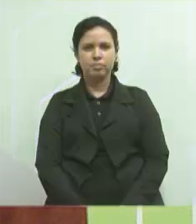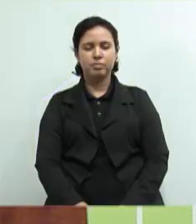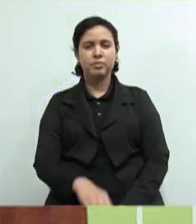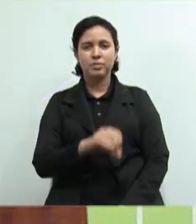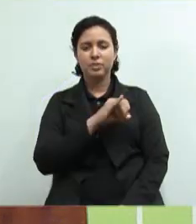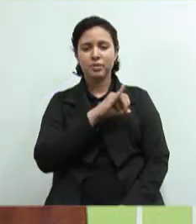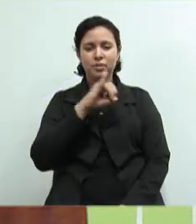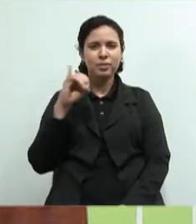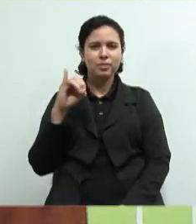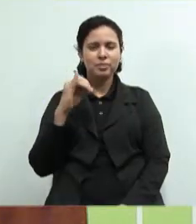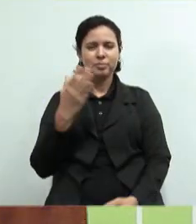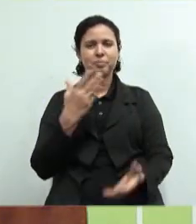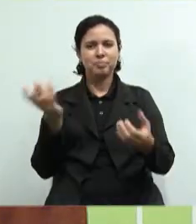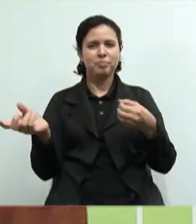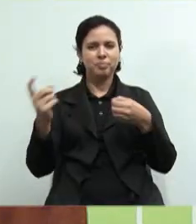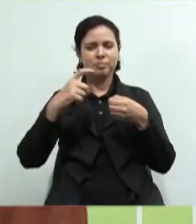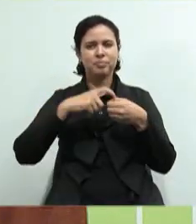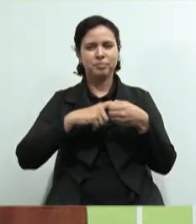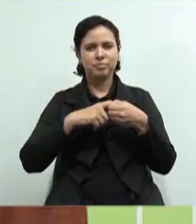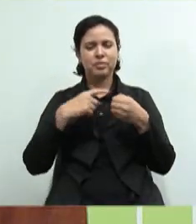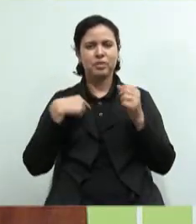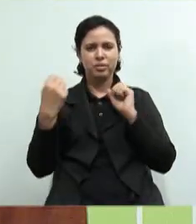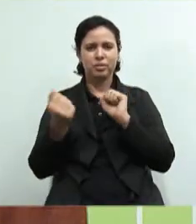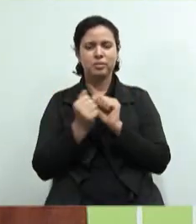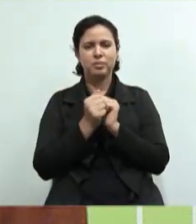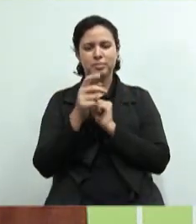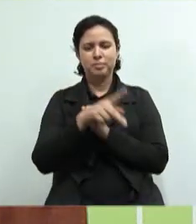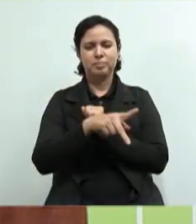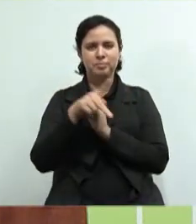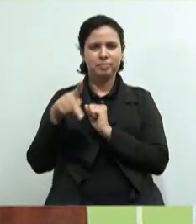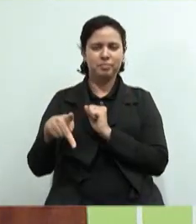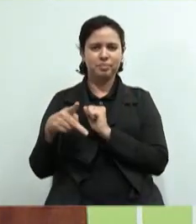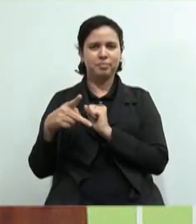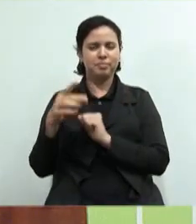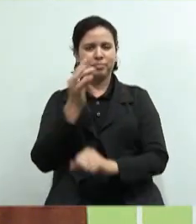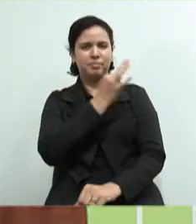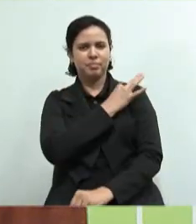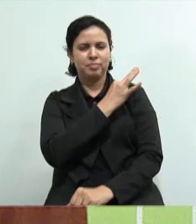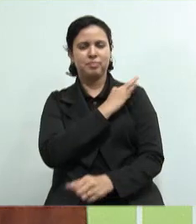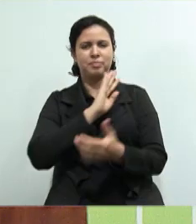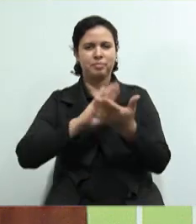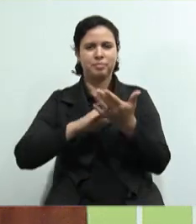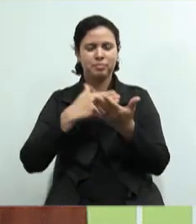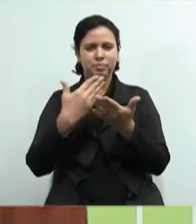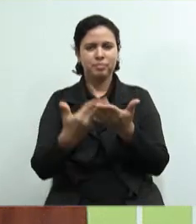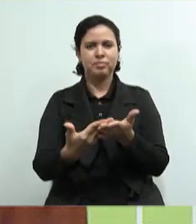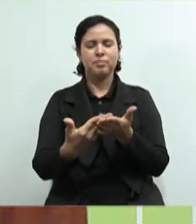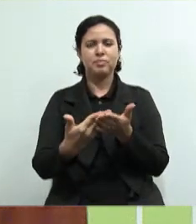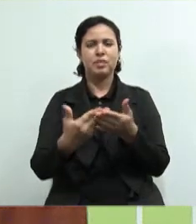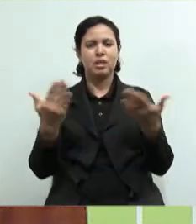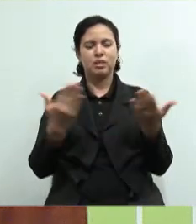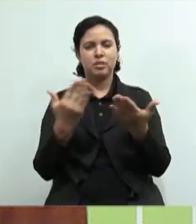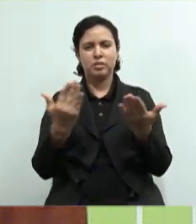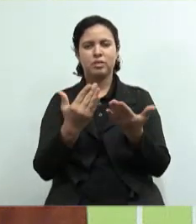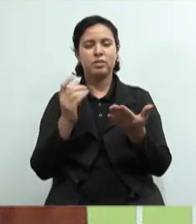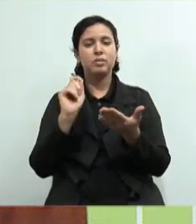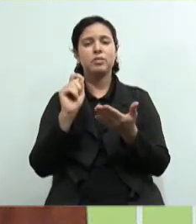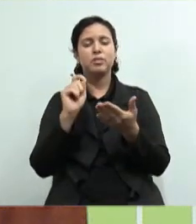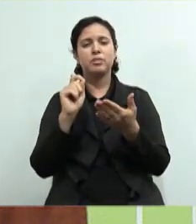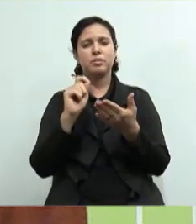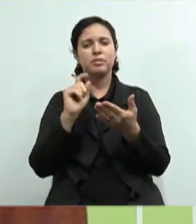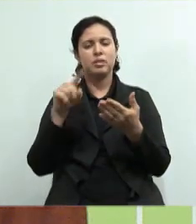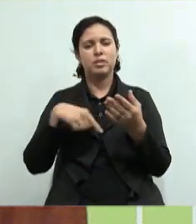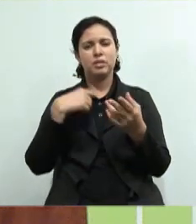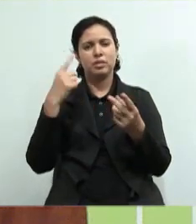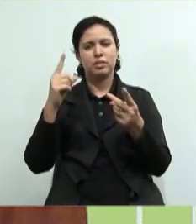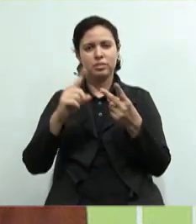Olá, estamos de volta. Eu, professor Alexandre Tamires, e agora nós vamos partir para a segunda etapa